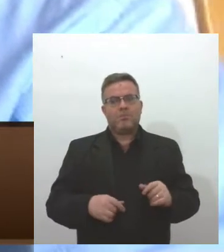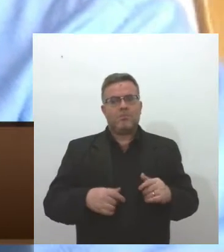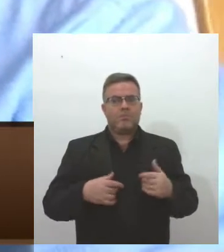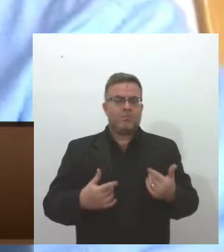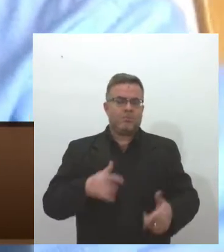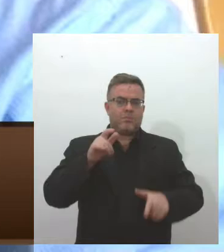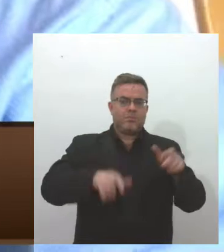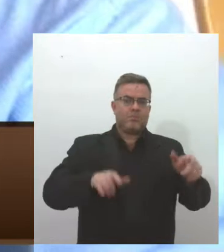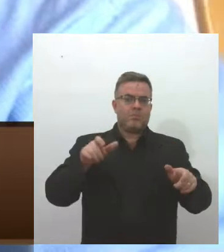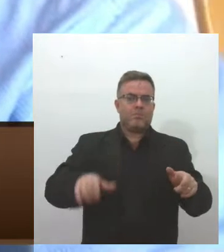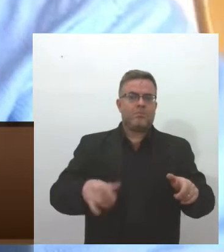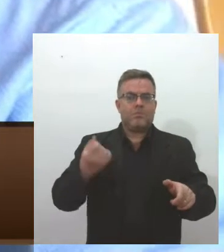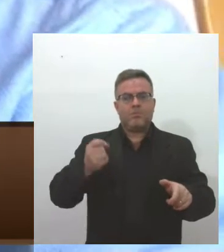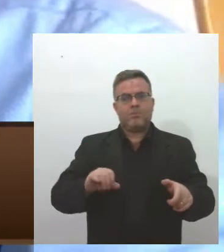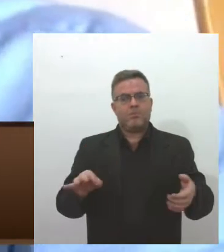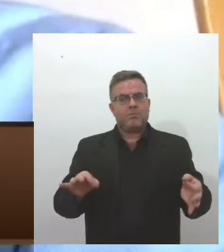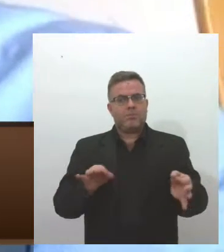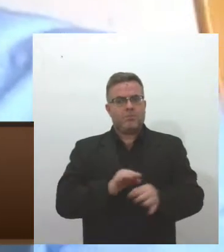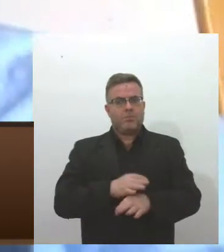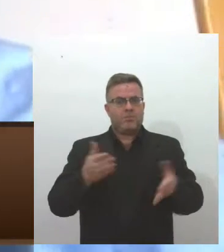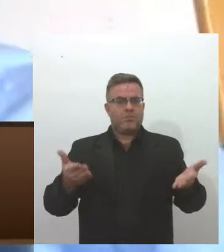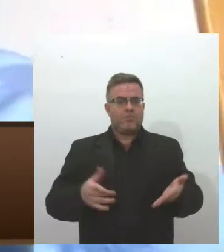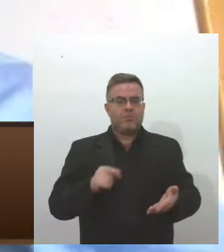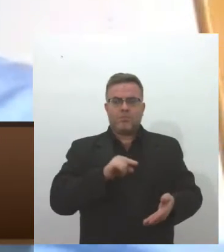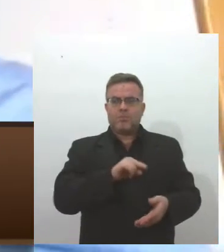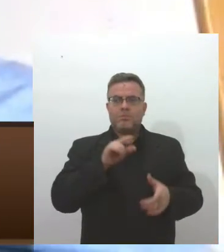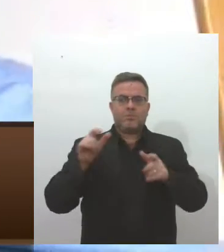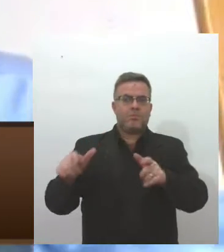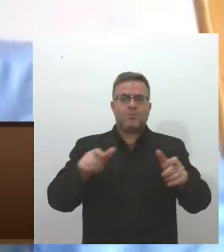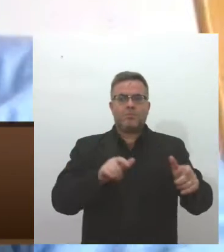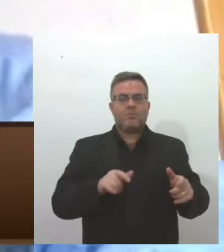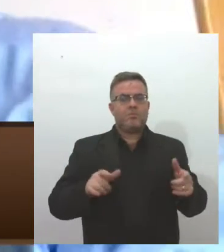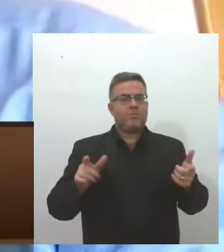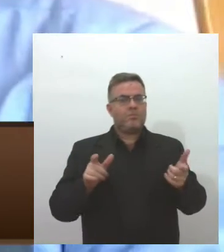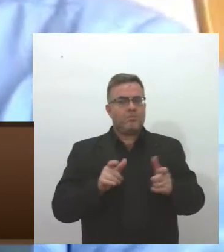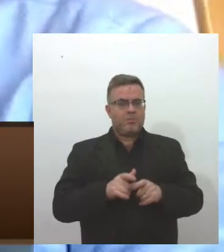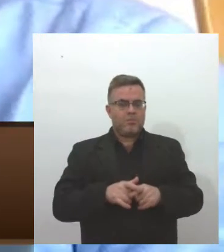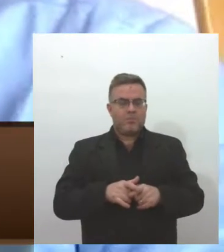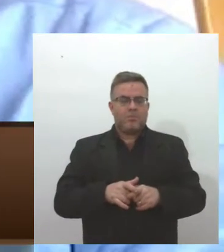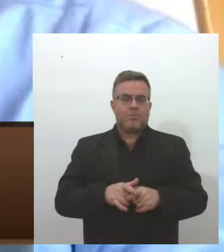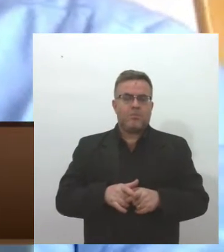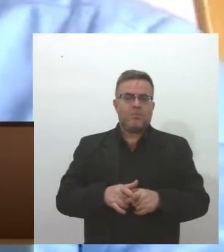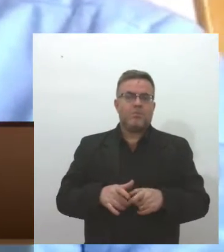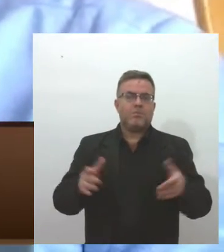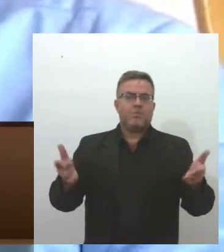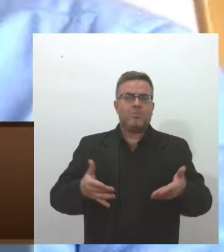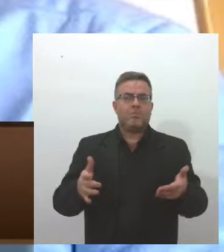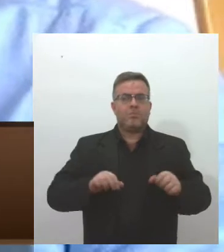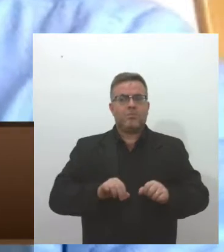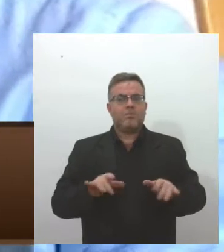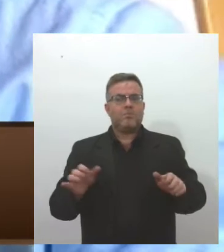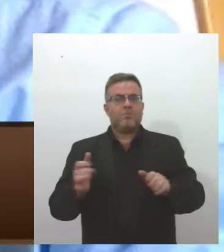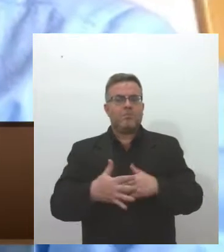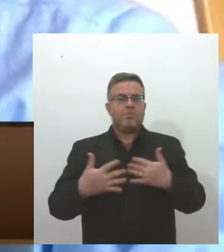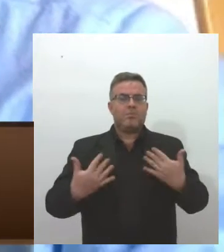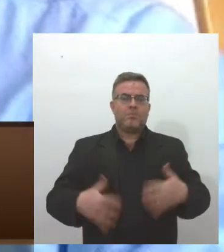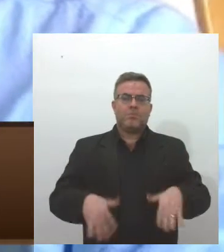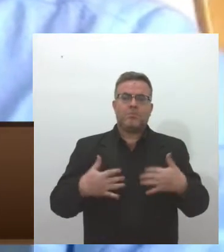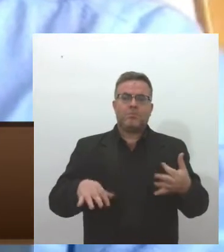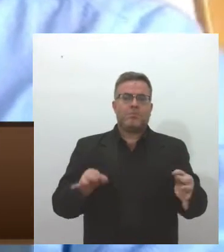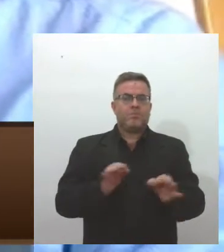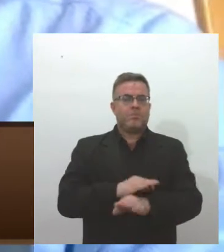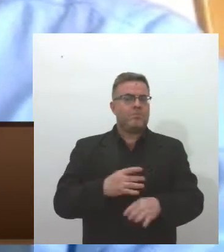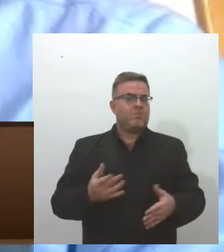do próprio Sergipe, nesses lugares, que antes era menor e que agora, com a pandemia, aumentou significativamente a presença